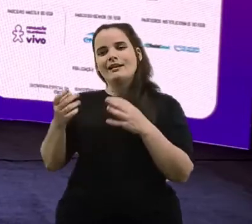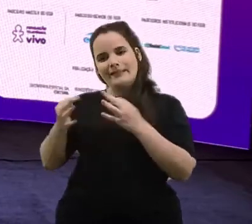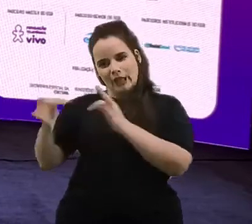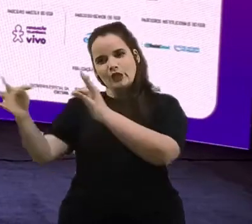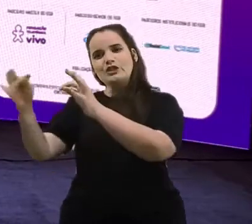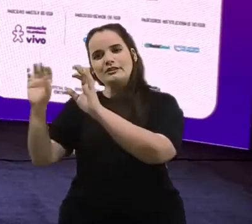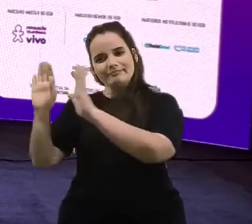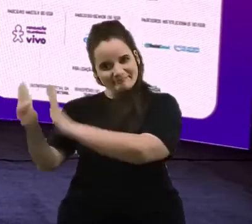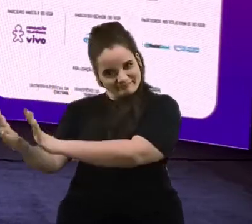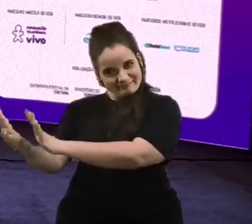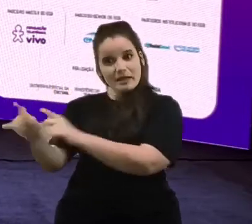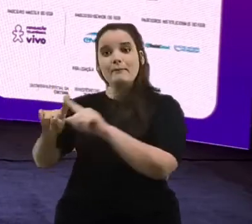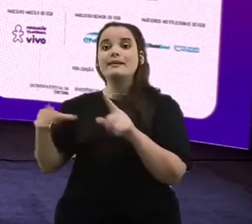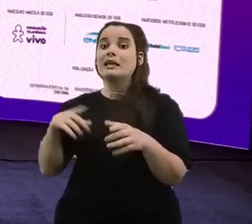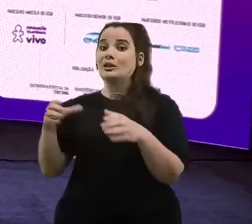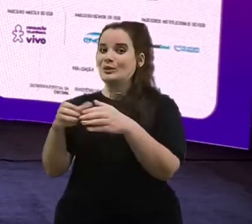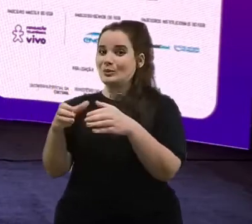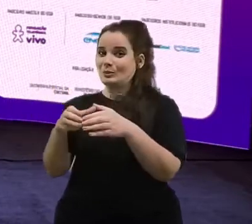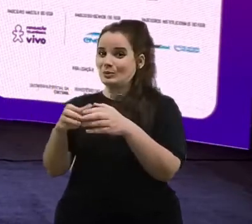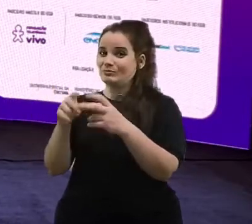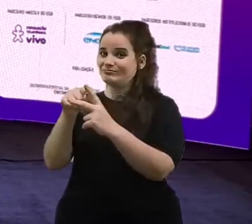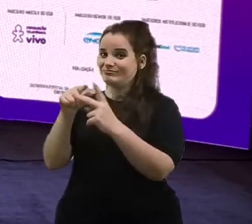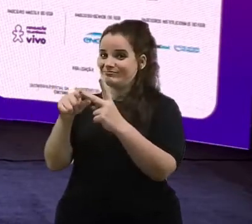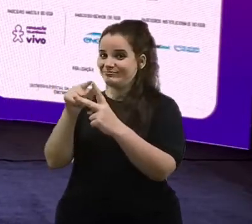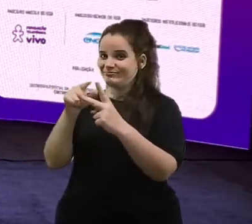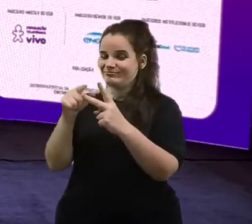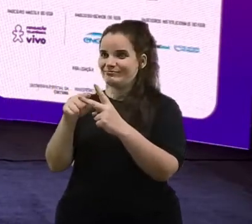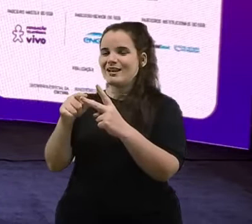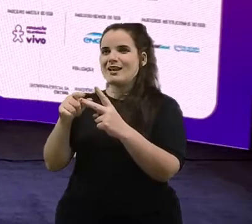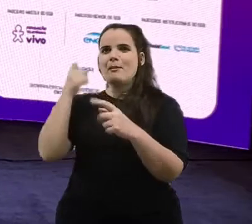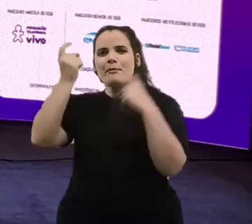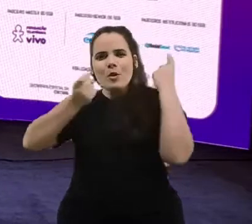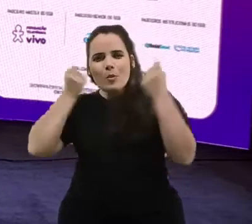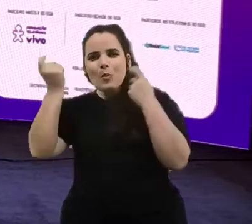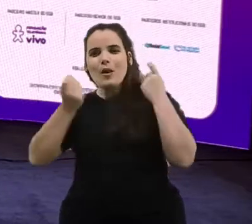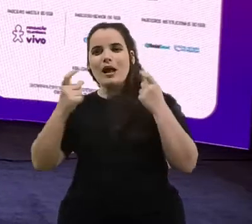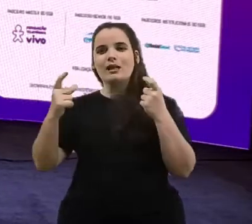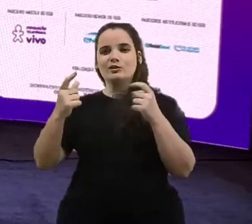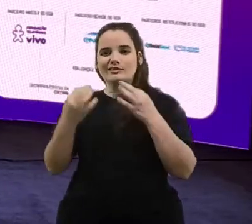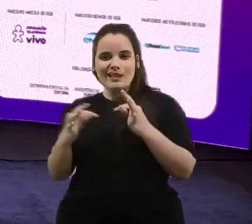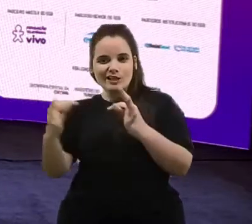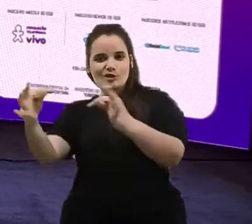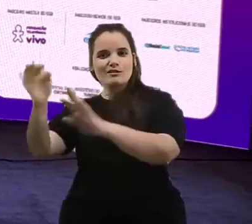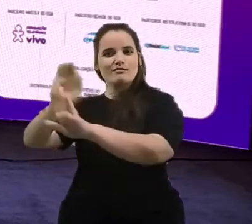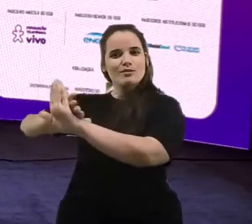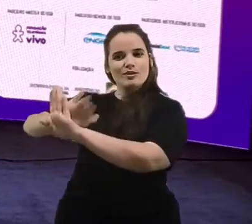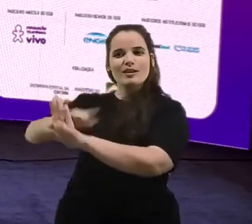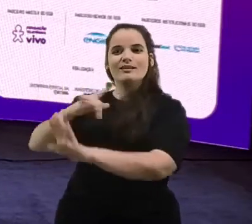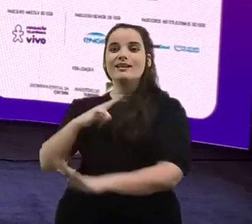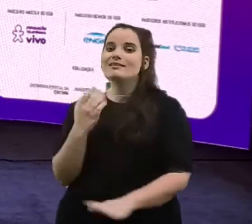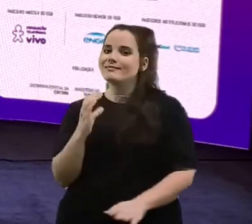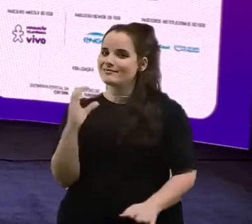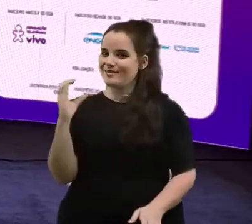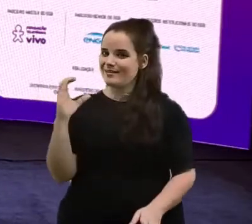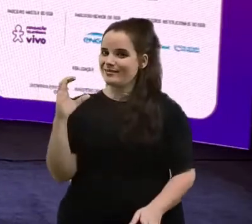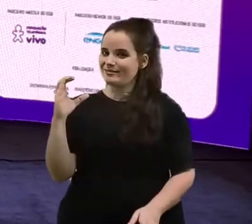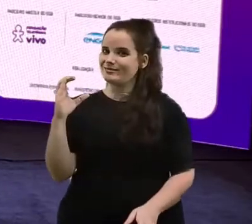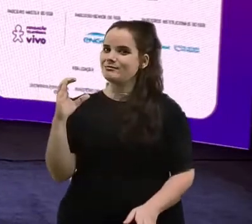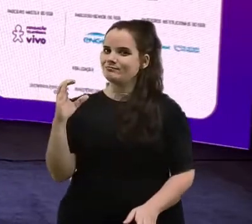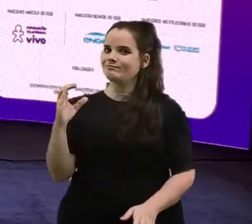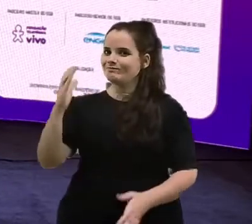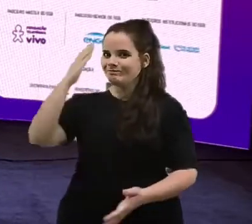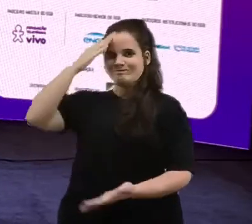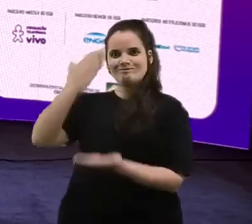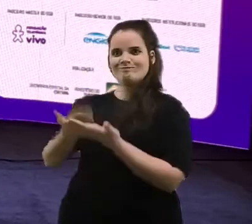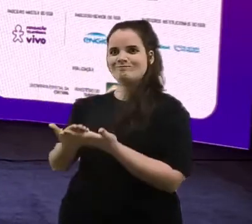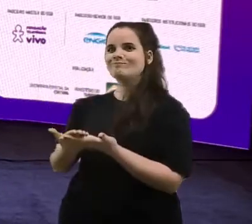time muito preocupado com a ciência por trás da tecnologia, né? De toda essa confiabilidade. Eu até fiquei